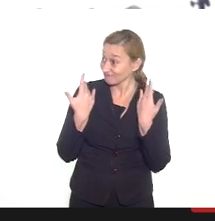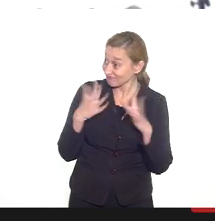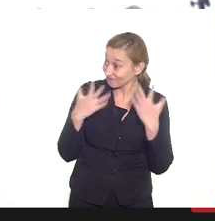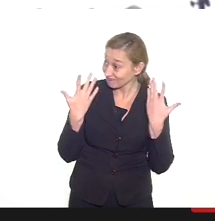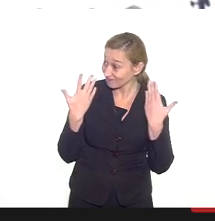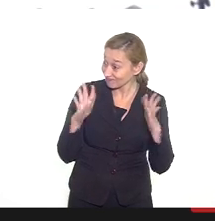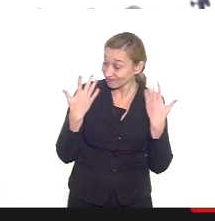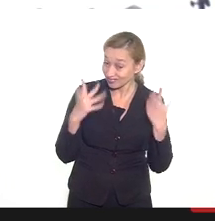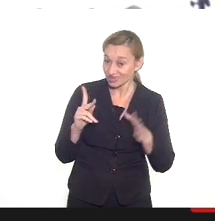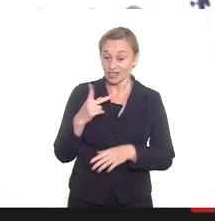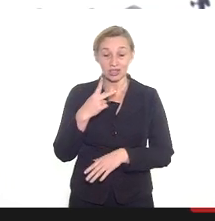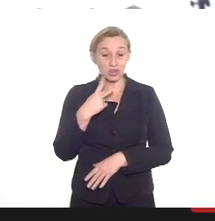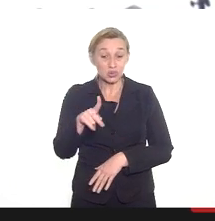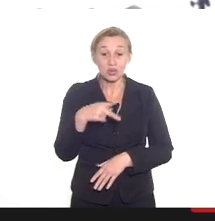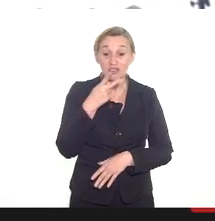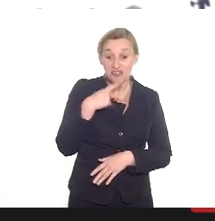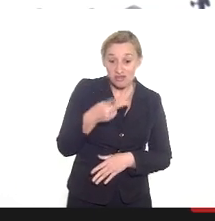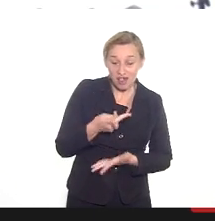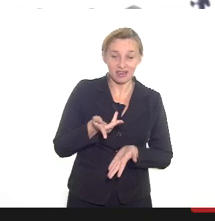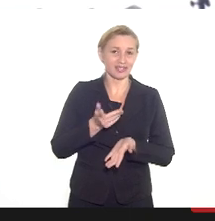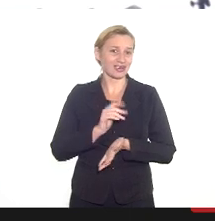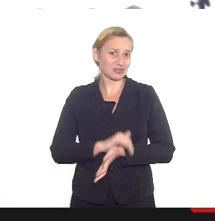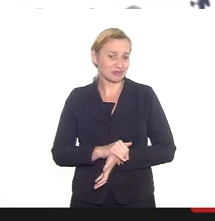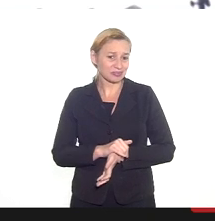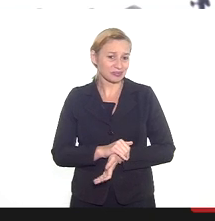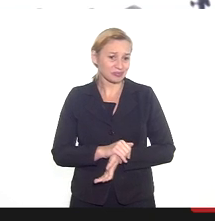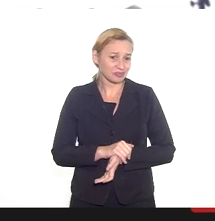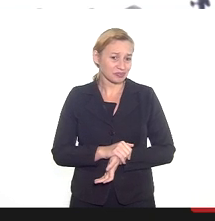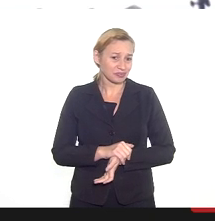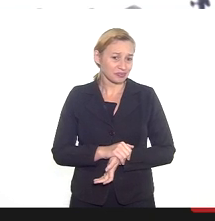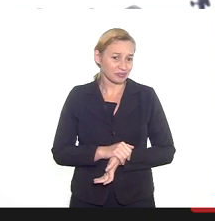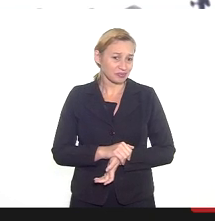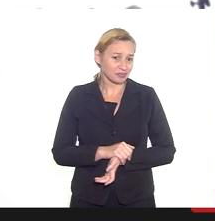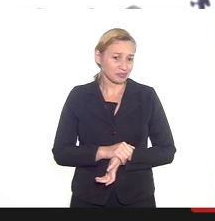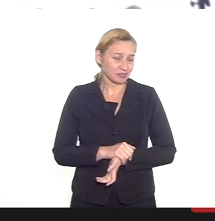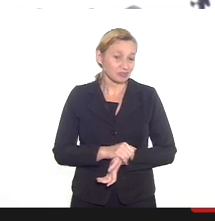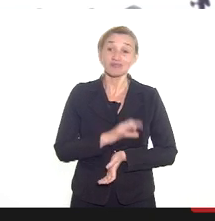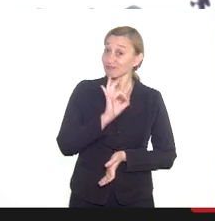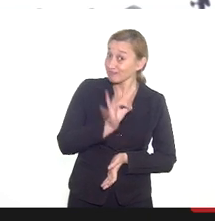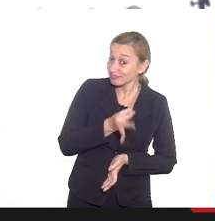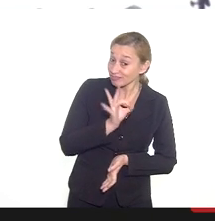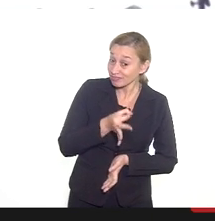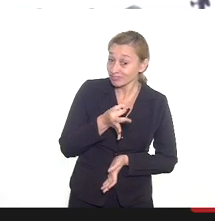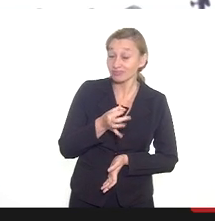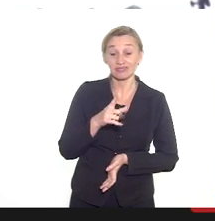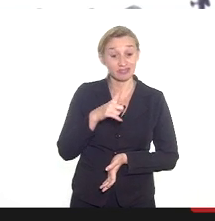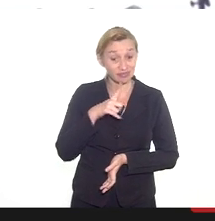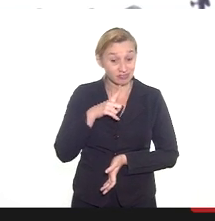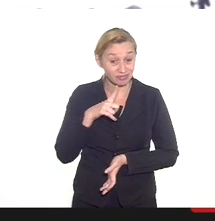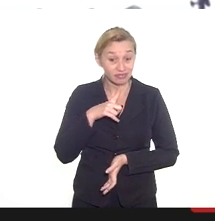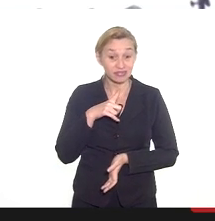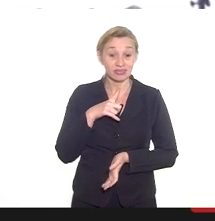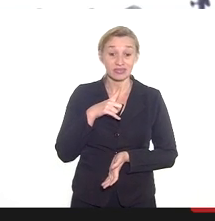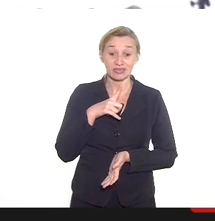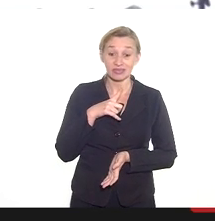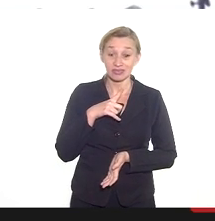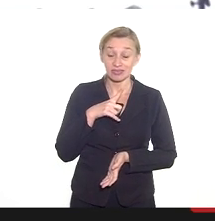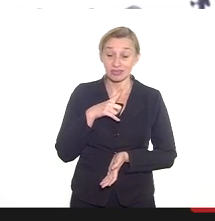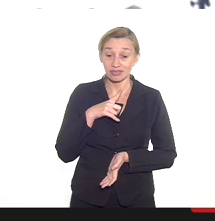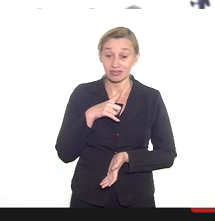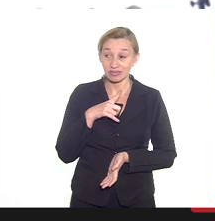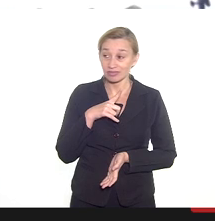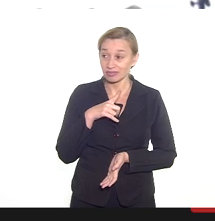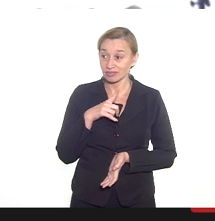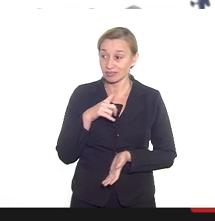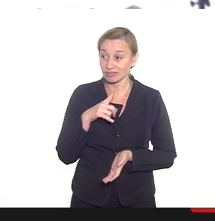parabenizar pela sua colocação, pela sua fala, porque, de fato, existe essa invisibilidade. Quando eu